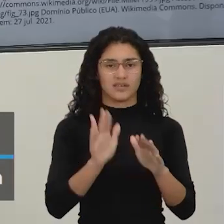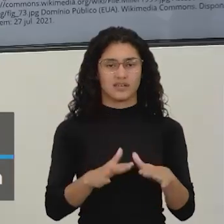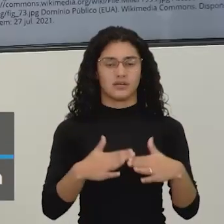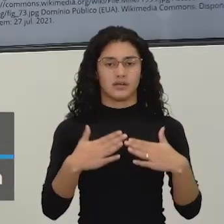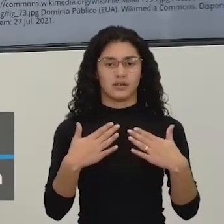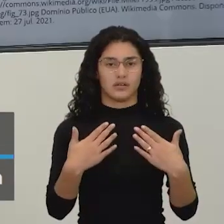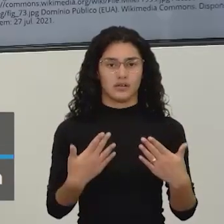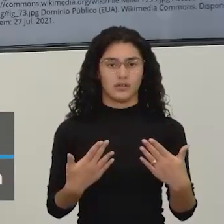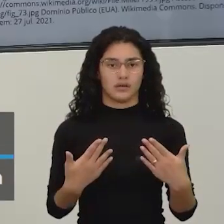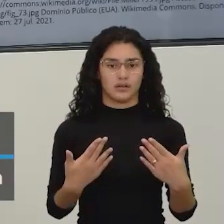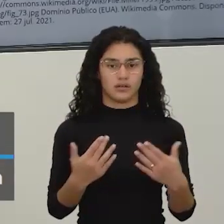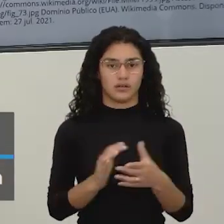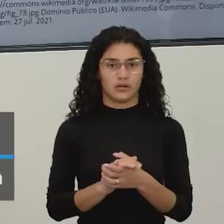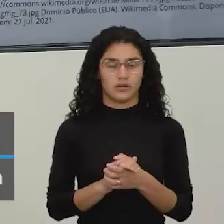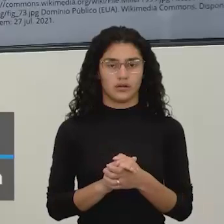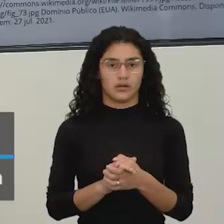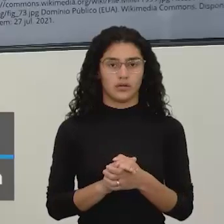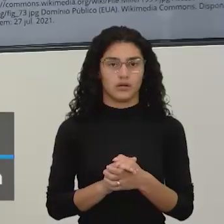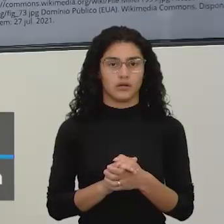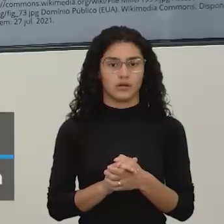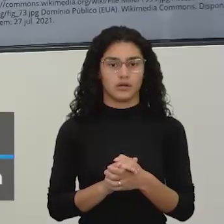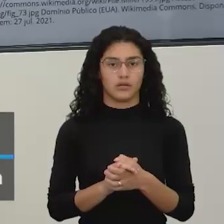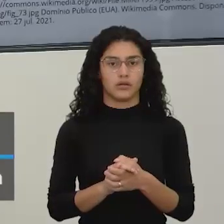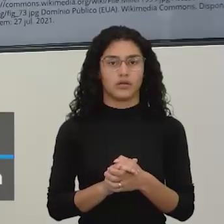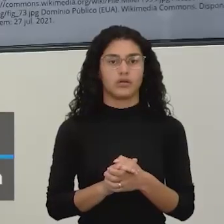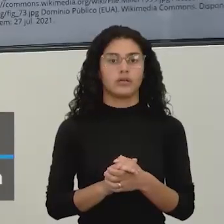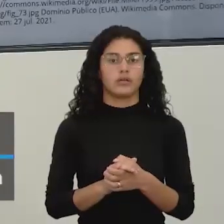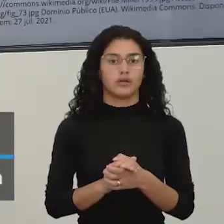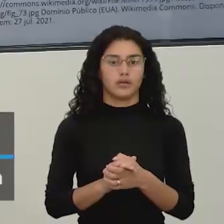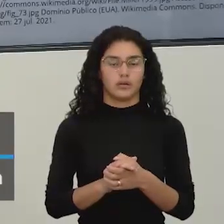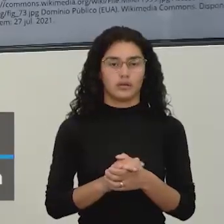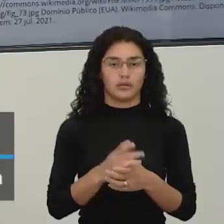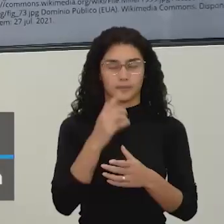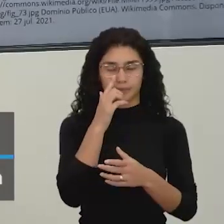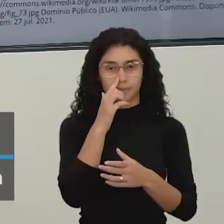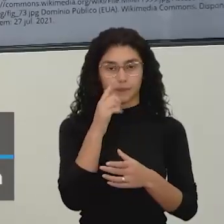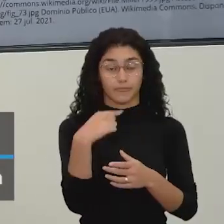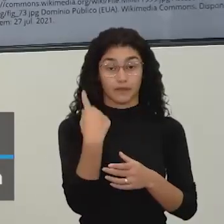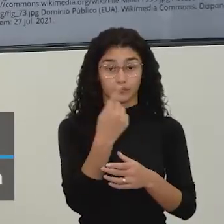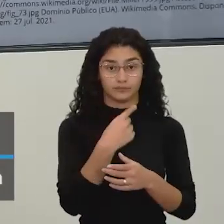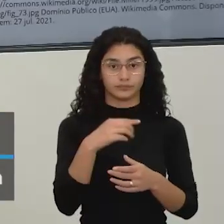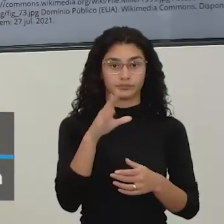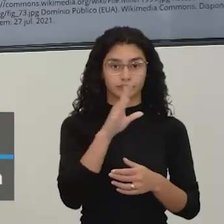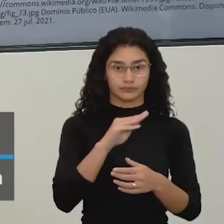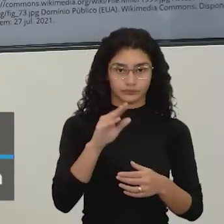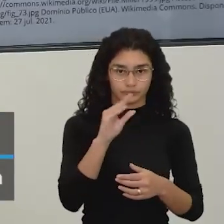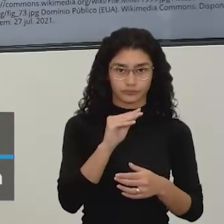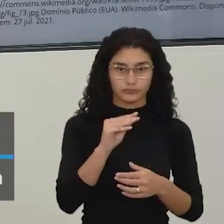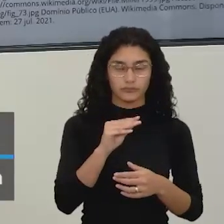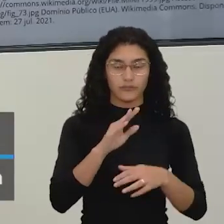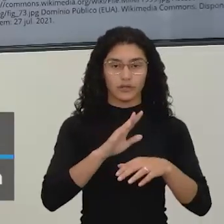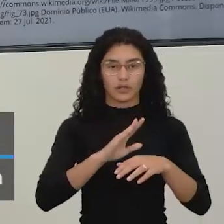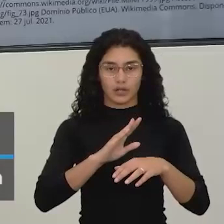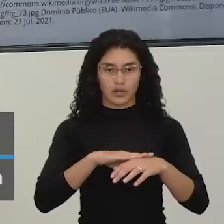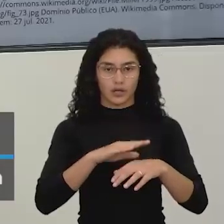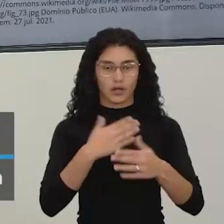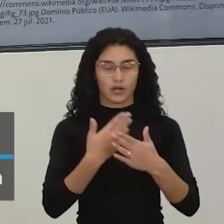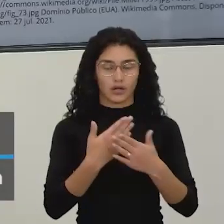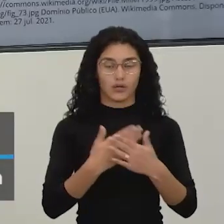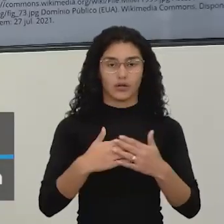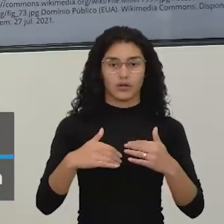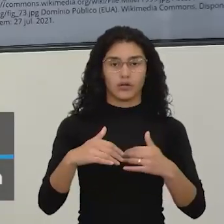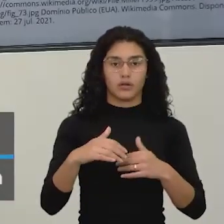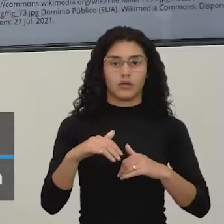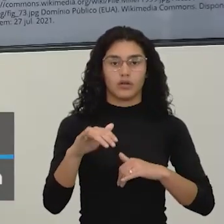o experimento de Miller e Urey, acho que a gente comentou, né, na aula de física, mas eu acho que a gente não